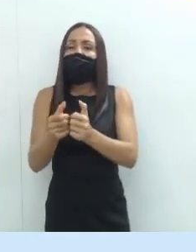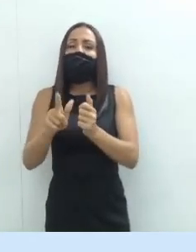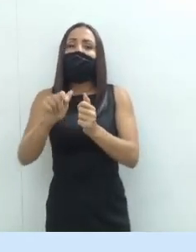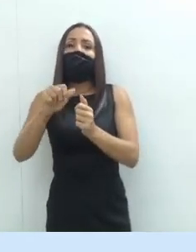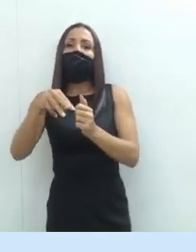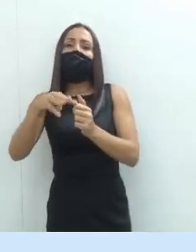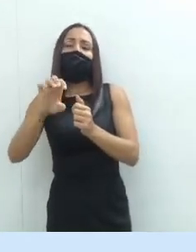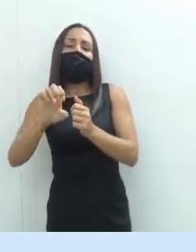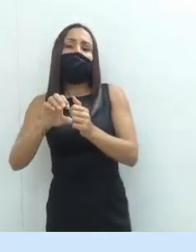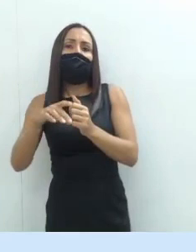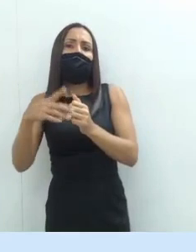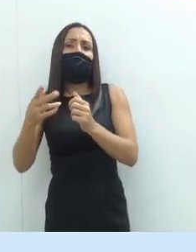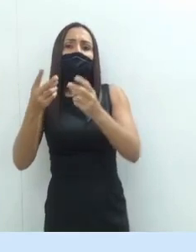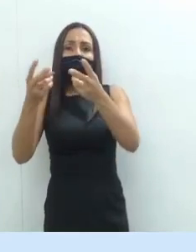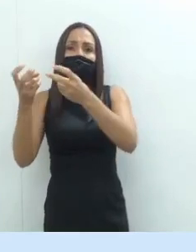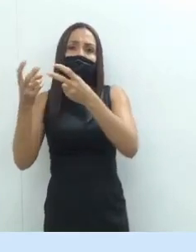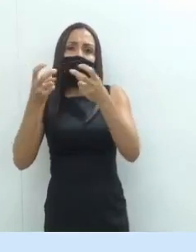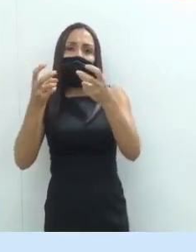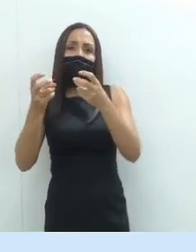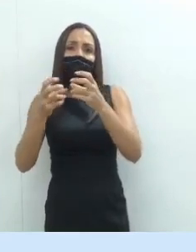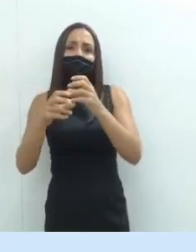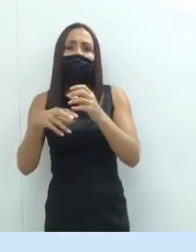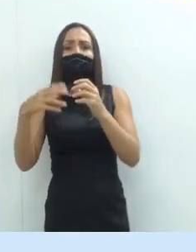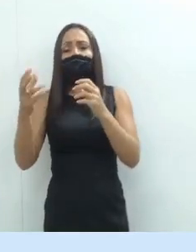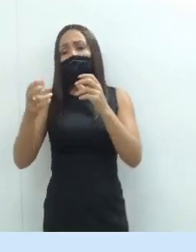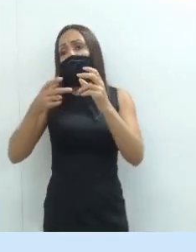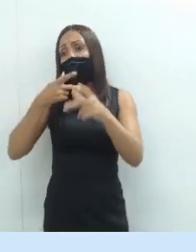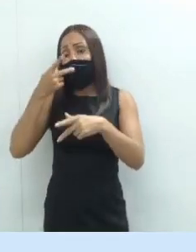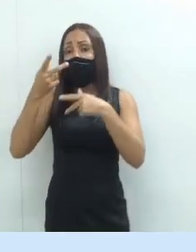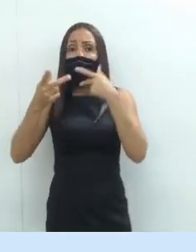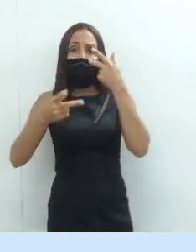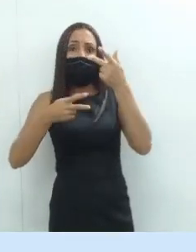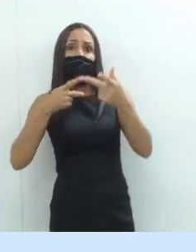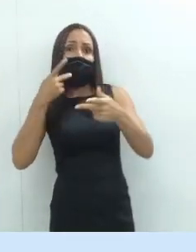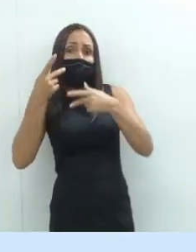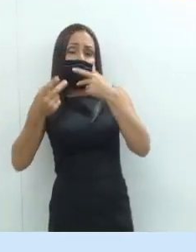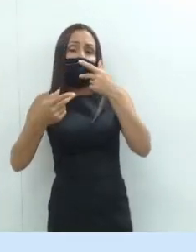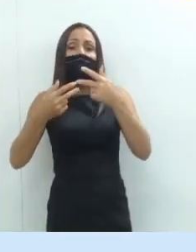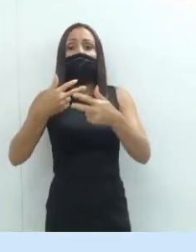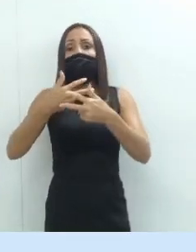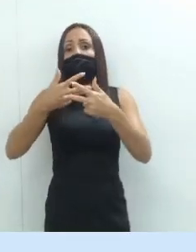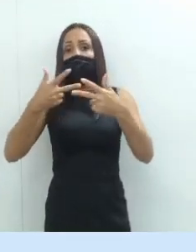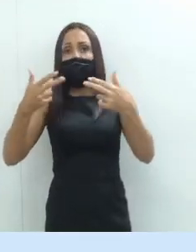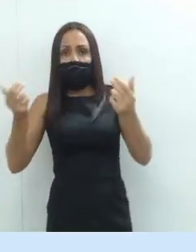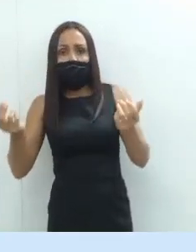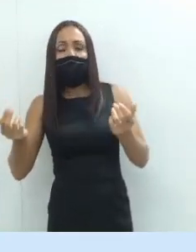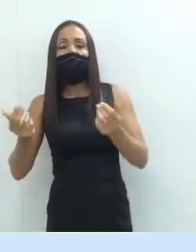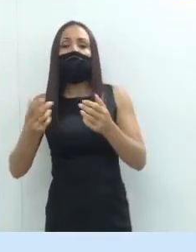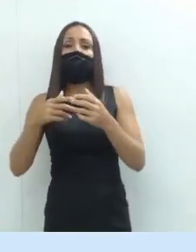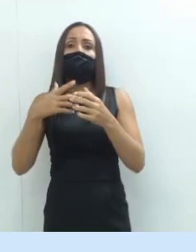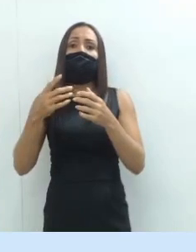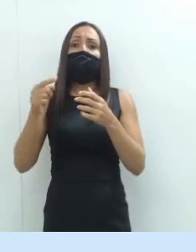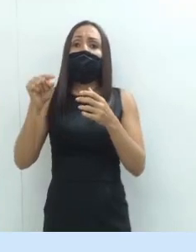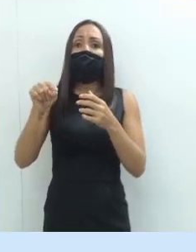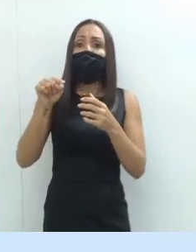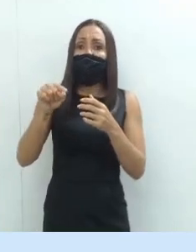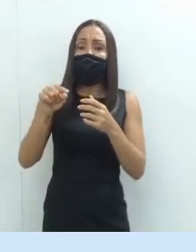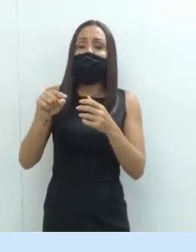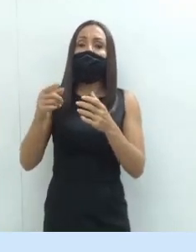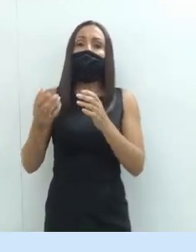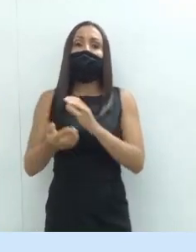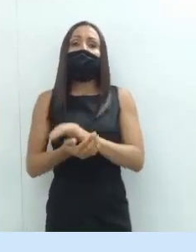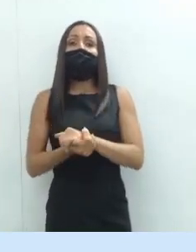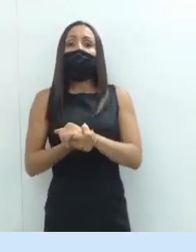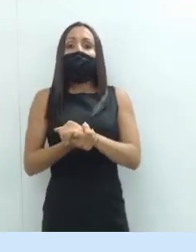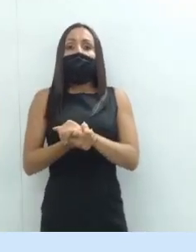você percebe o que é que eles fazem. Eles vão falando a respeito do produto, falando a respeito daquilo, né, que está sendo